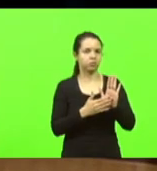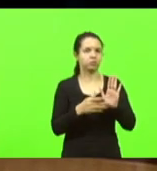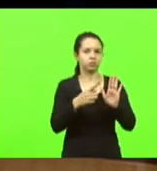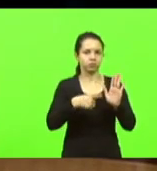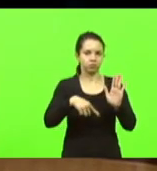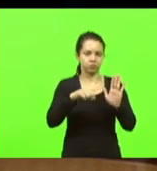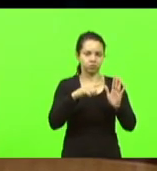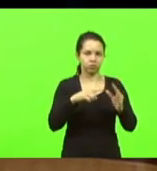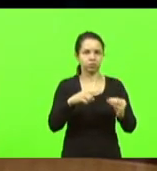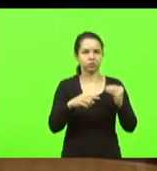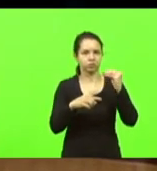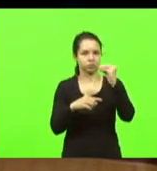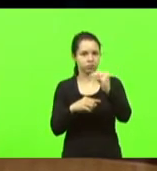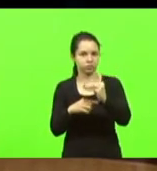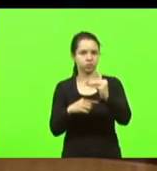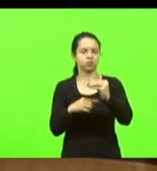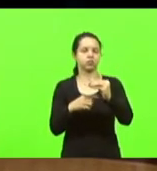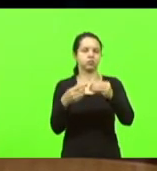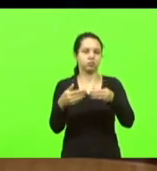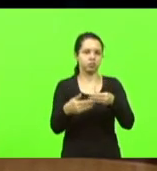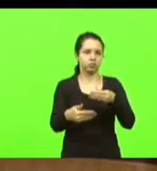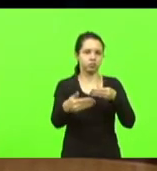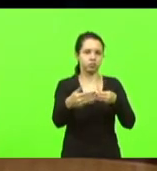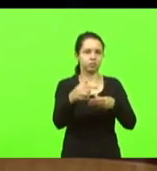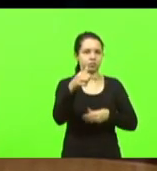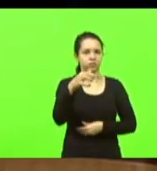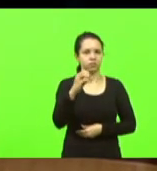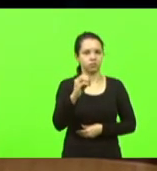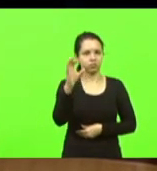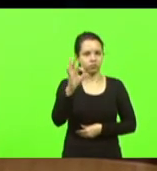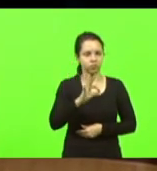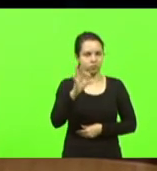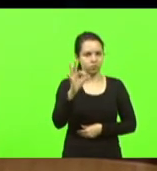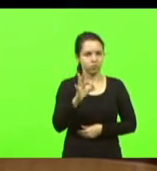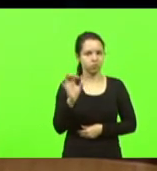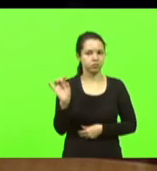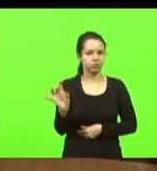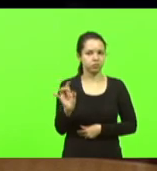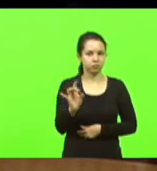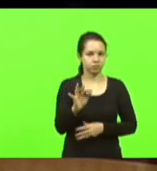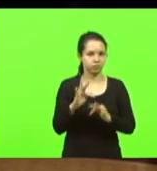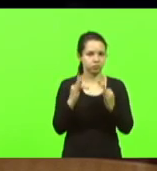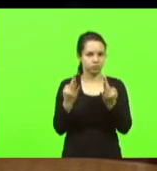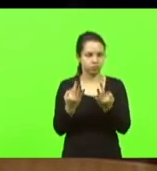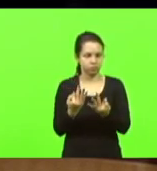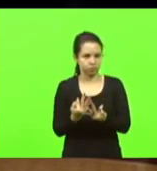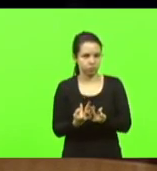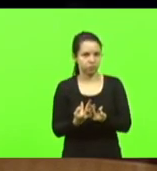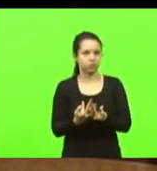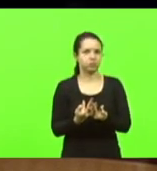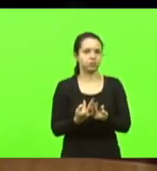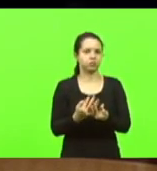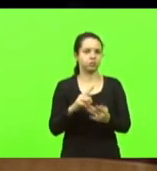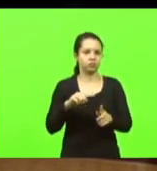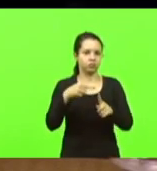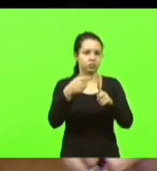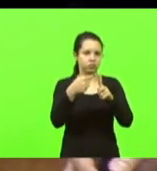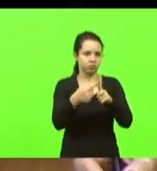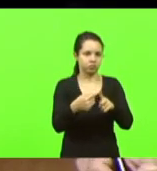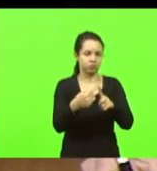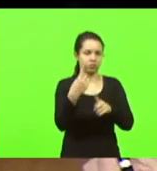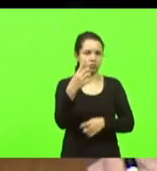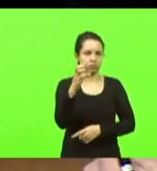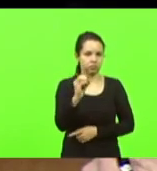iniciar com setenta por cento e a cada dependente mais 10 porcento e a